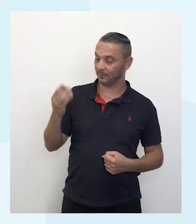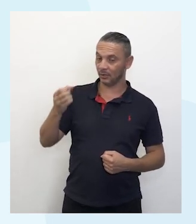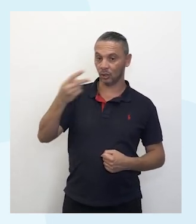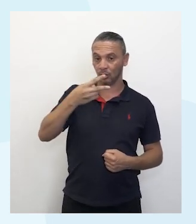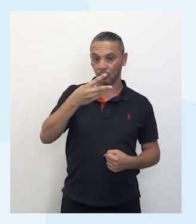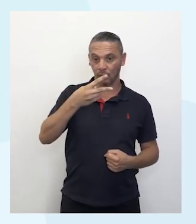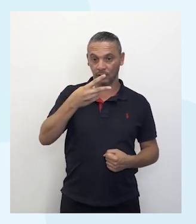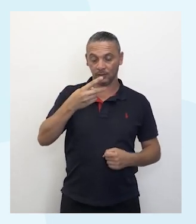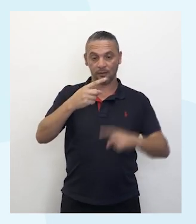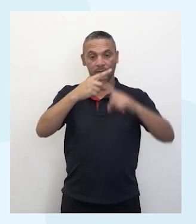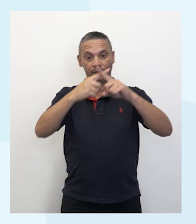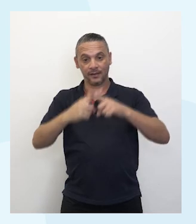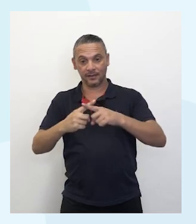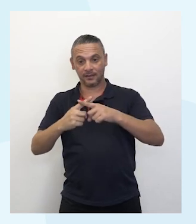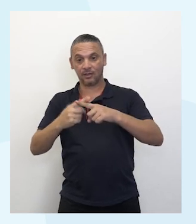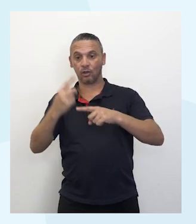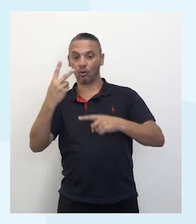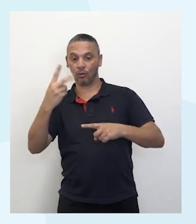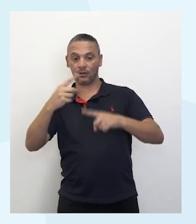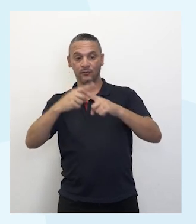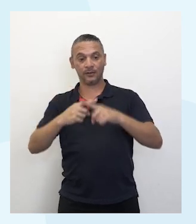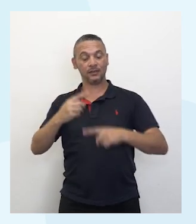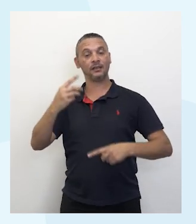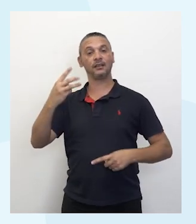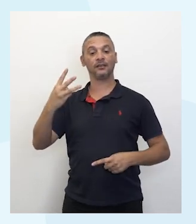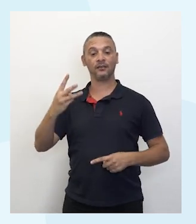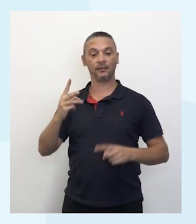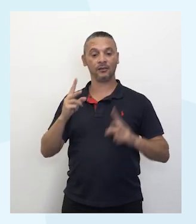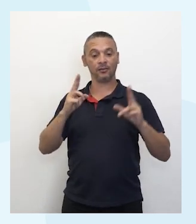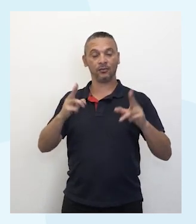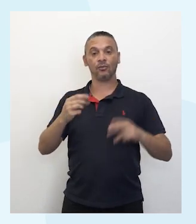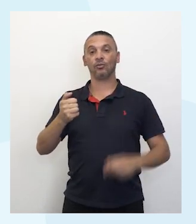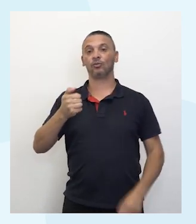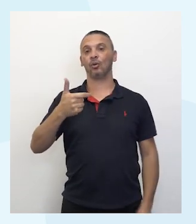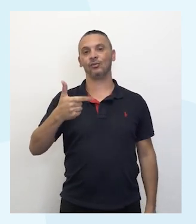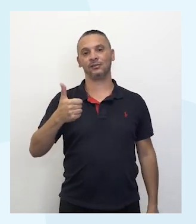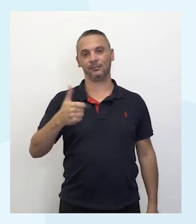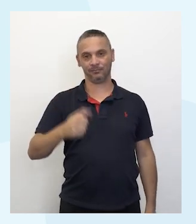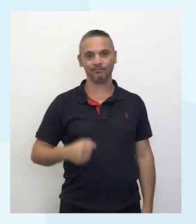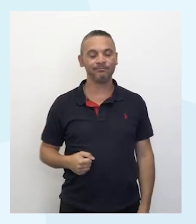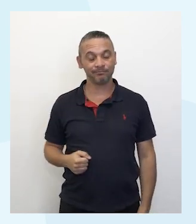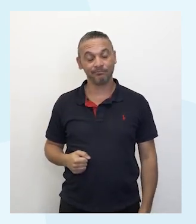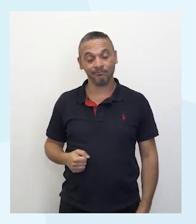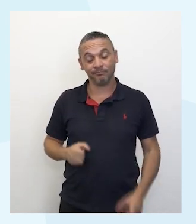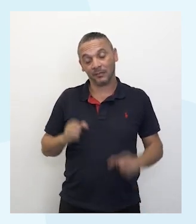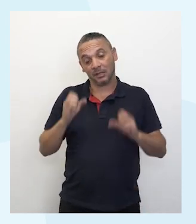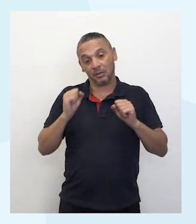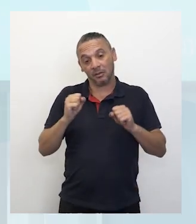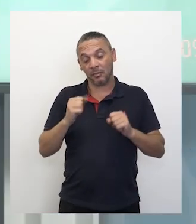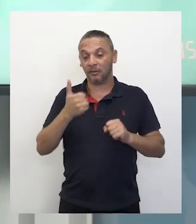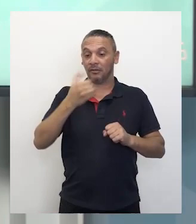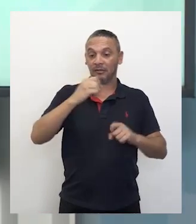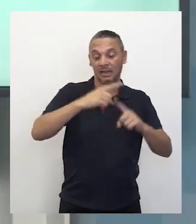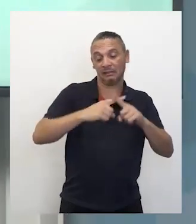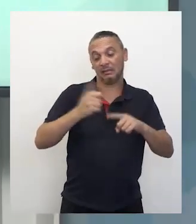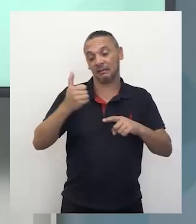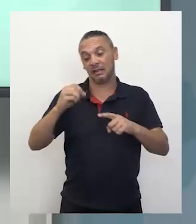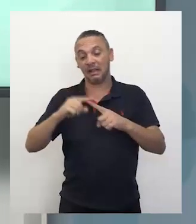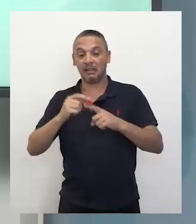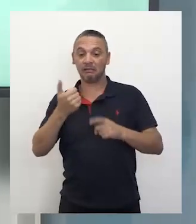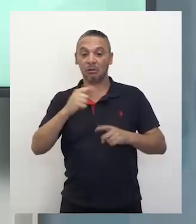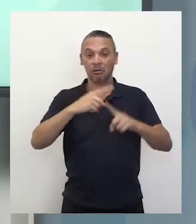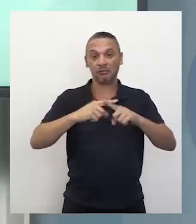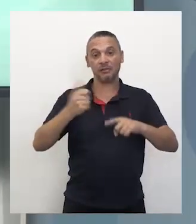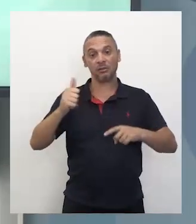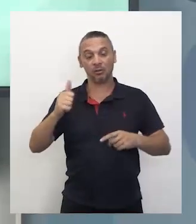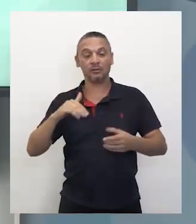2 vezes 3. E, portanto, é o número 12. Você poderia, então, fazer 10 vezes 10, 11 vezes 11, 12